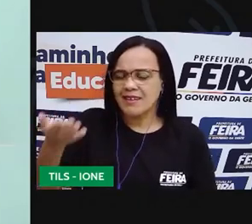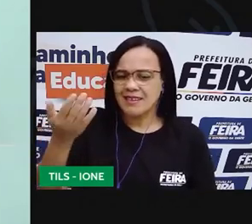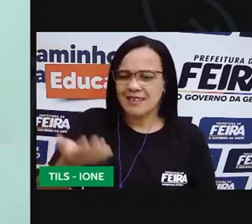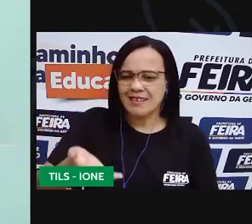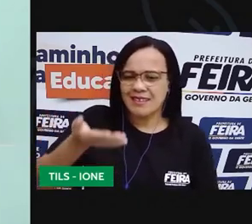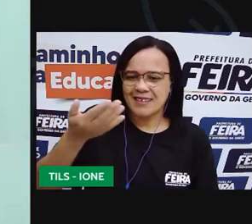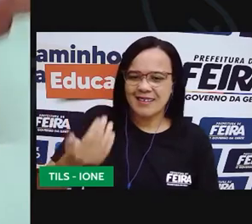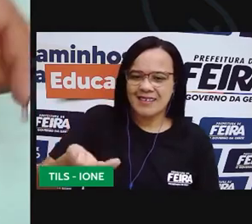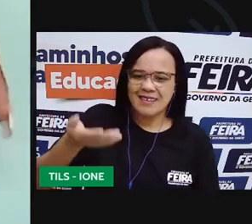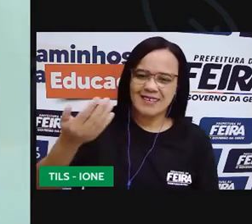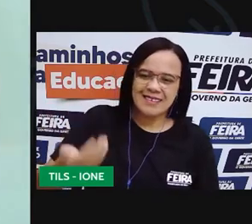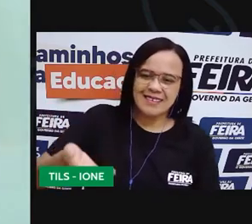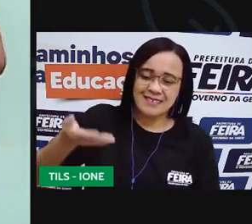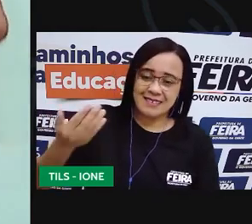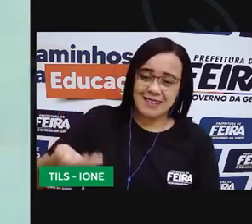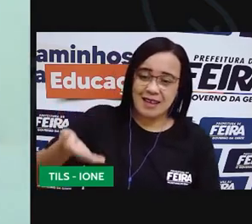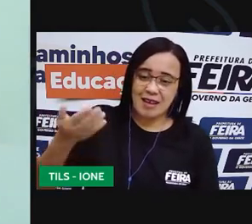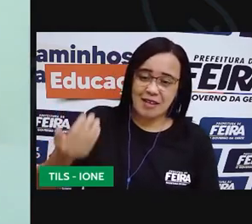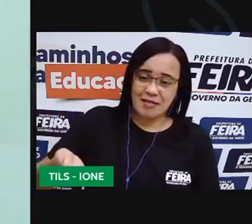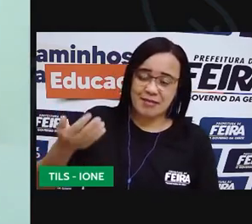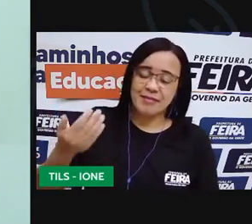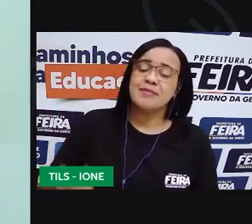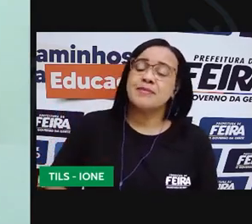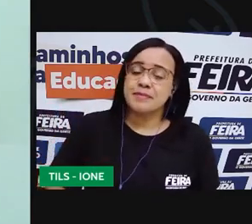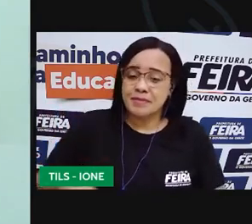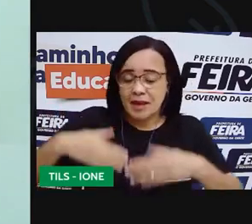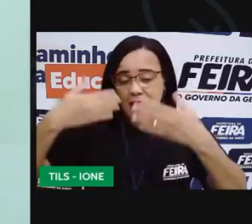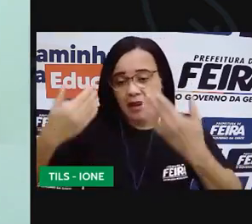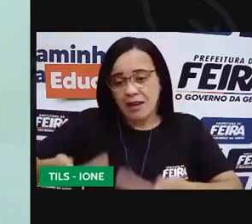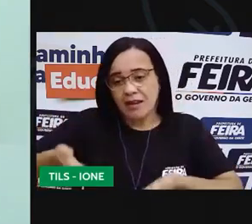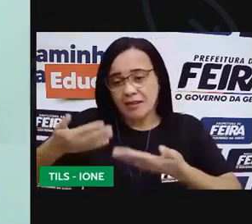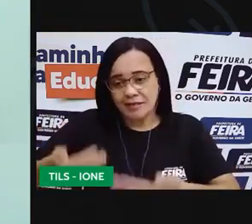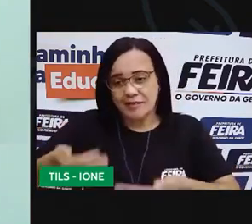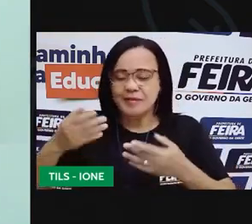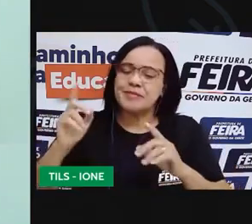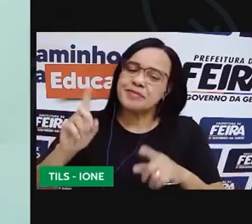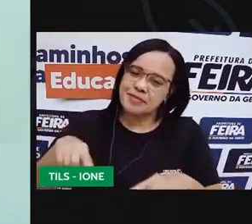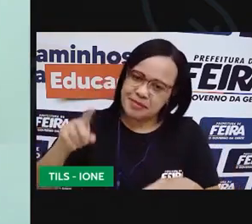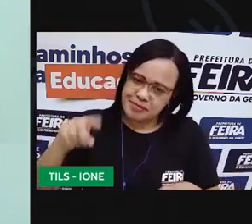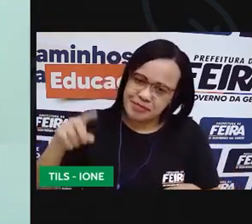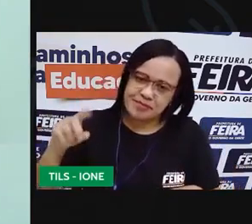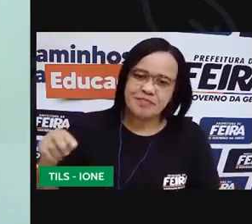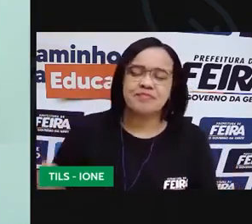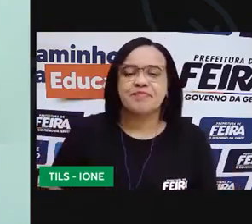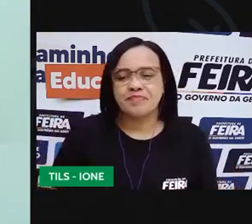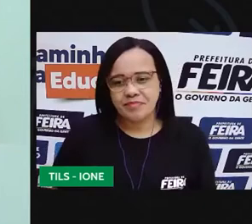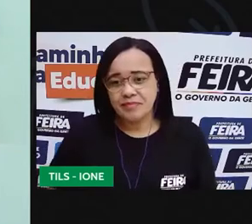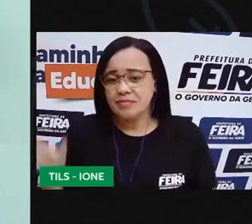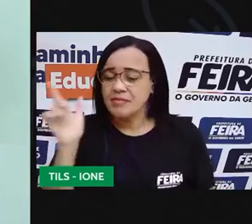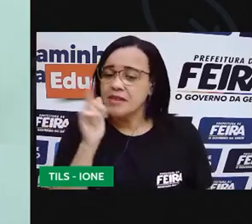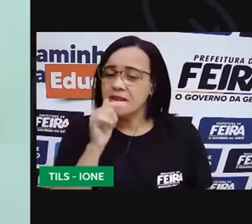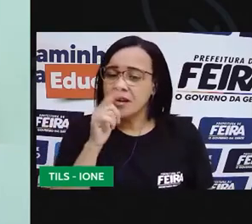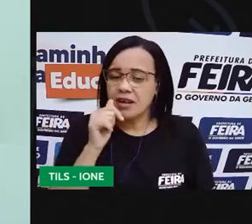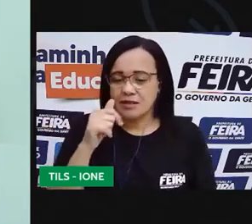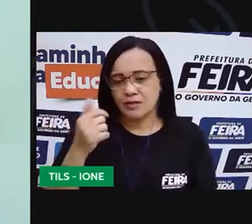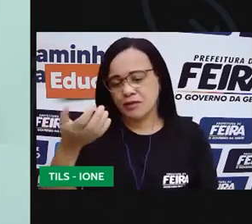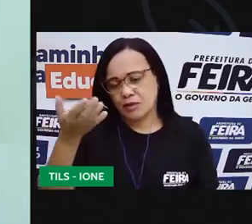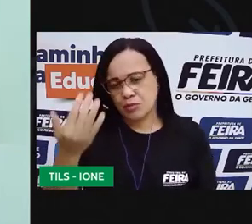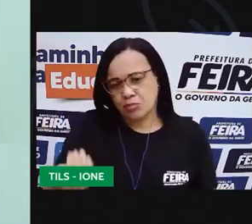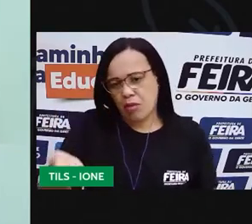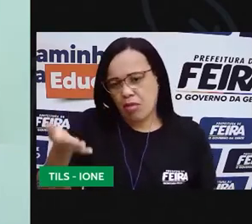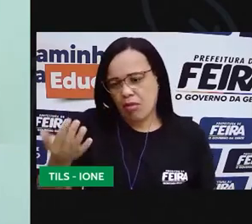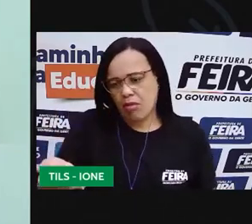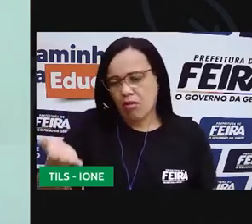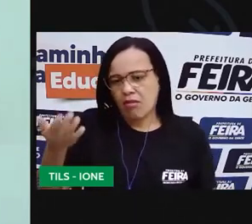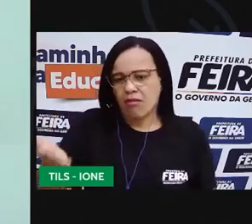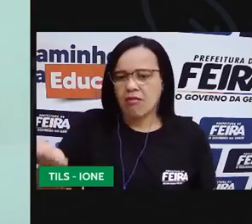Vimos aí que o EVA é um material leve e ele está boiando, ele não afundou.